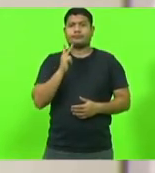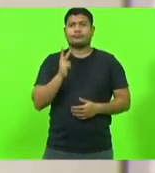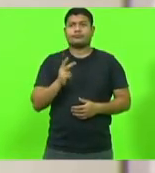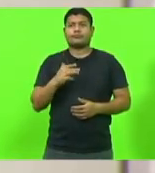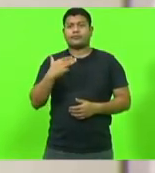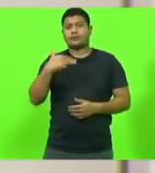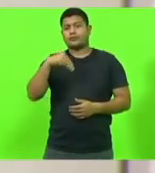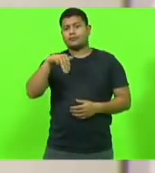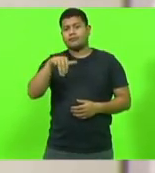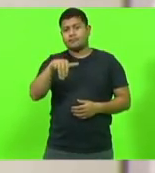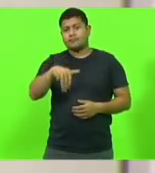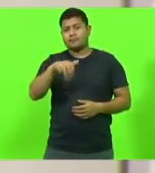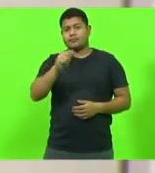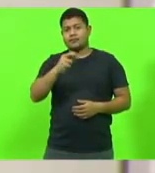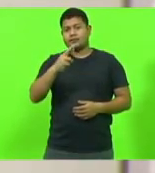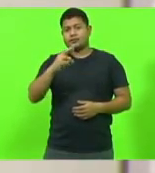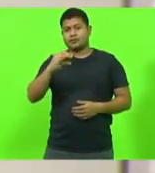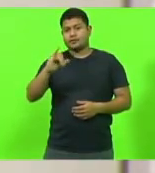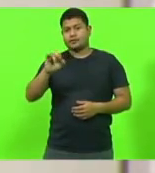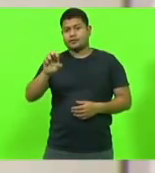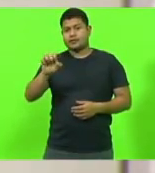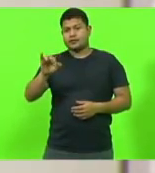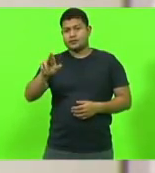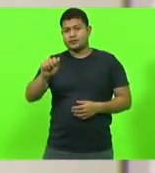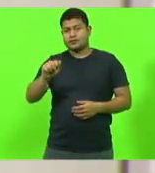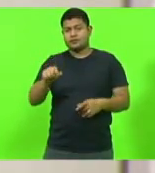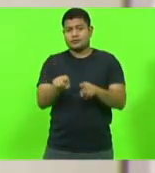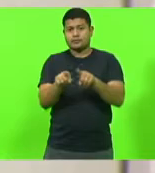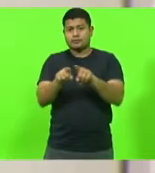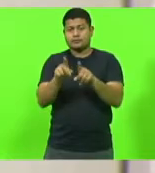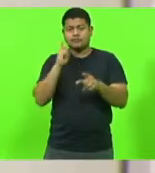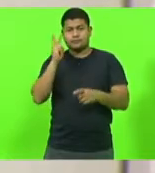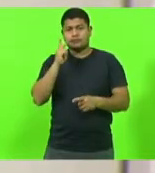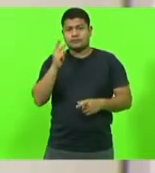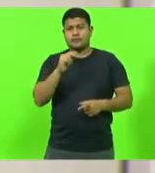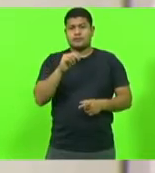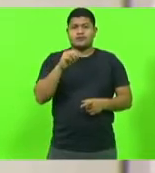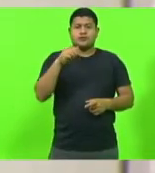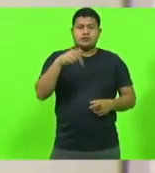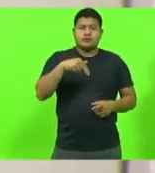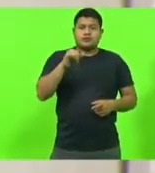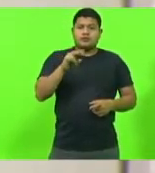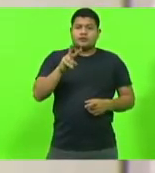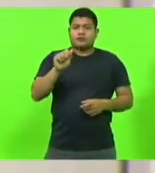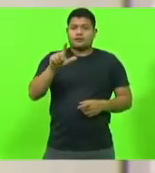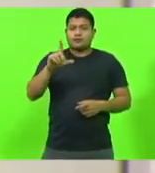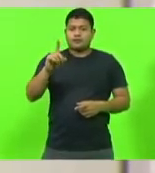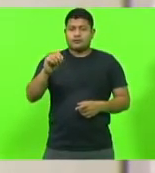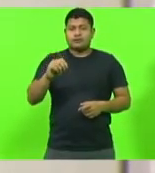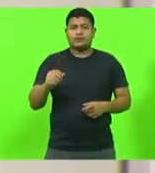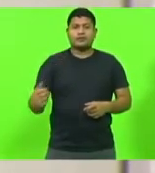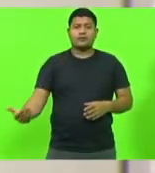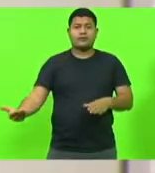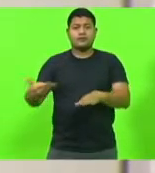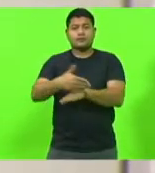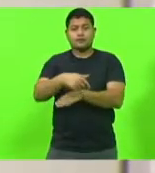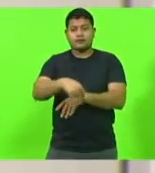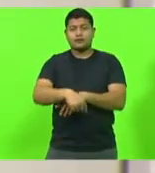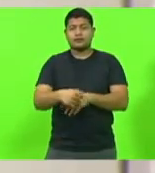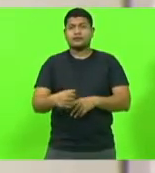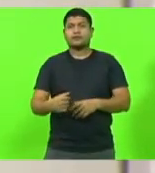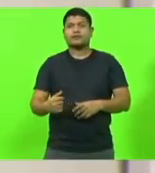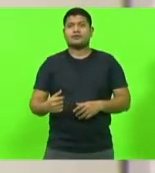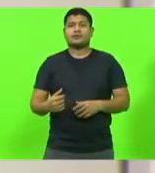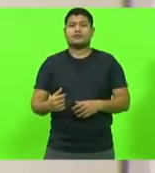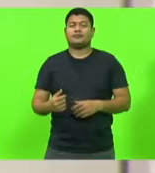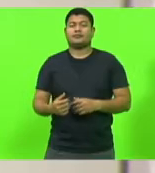Macieira, e o vereador Nivaldo Machado Oliveira, de Santa Cecília, que também faz uma visita hoje, surpresa, aqui